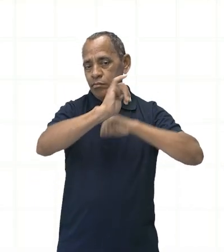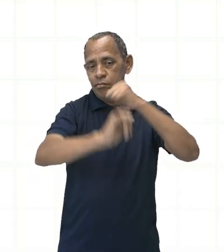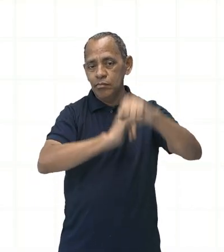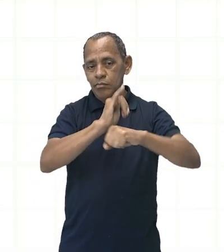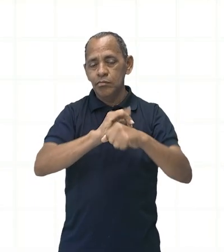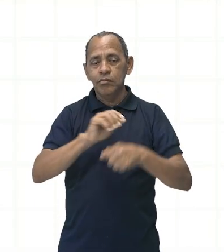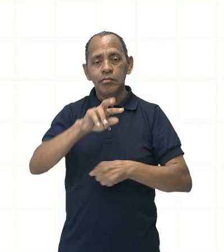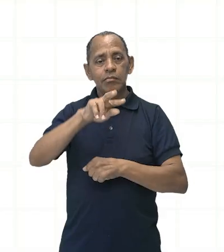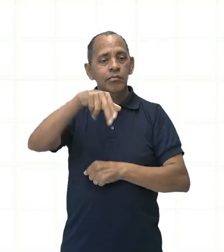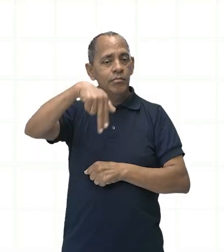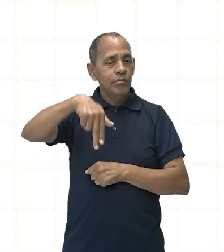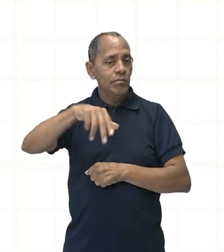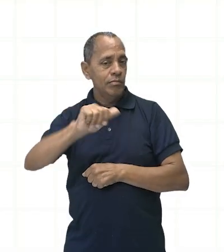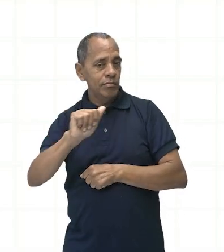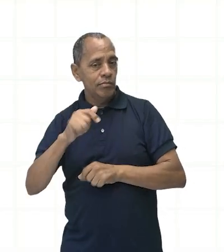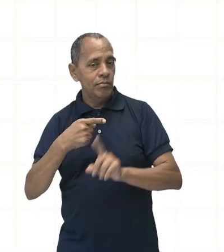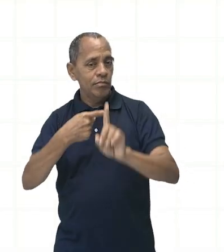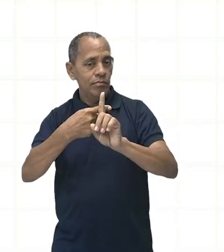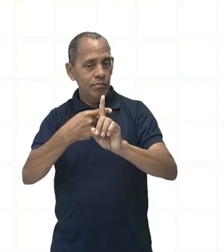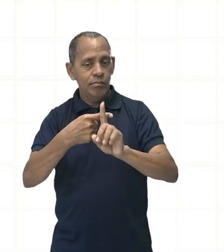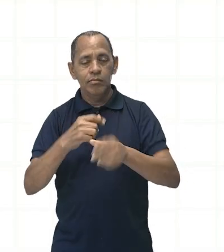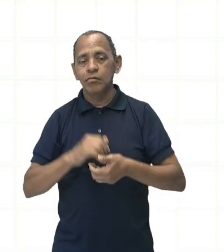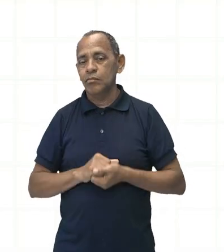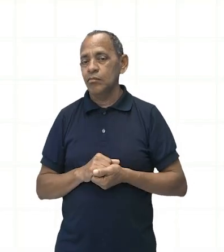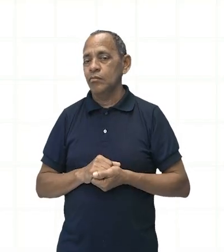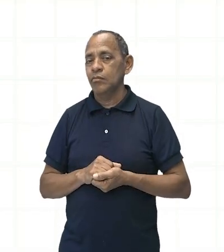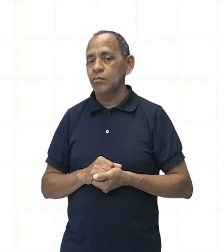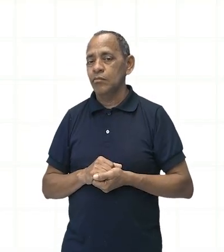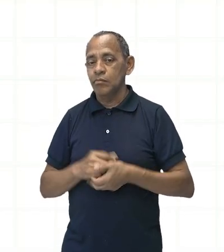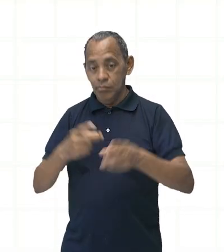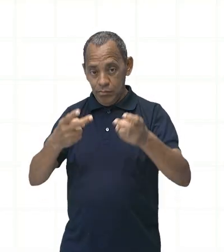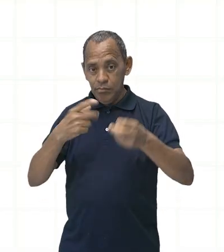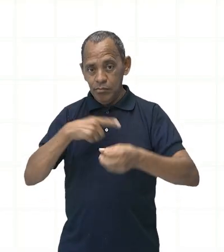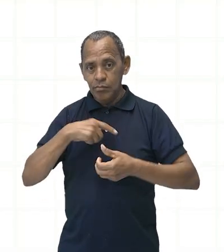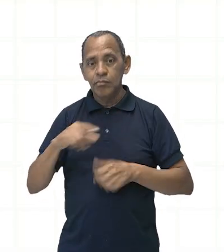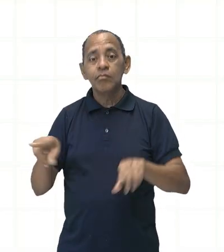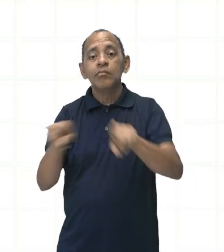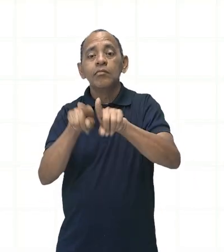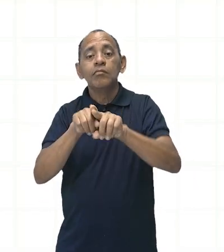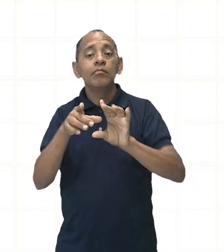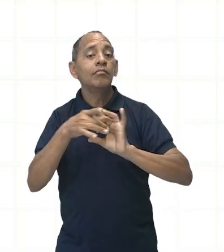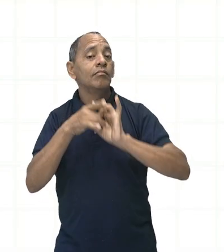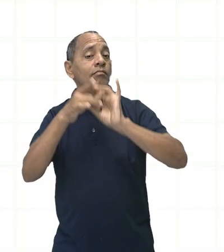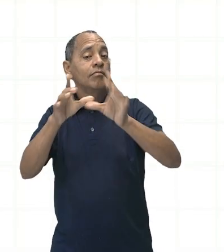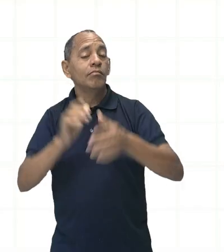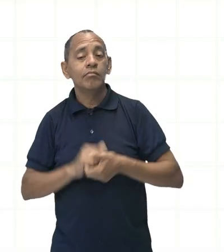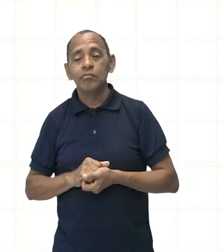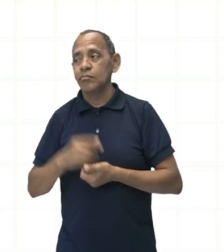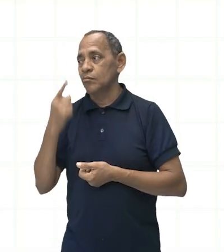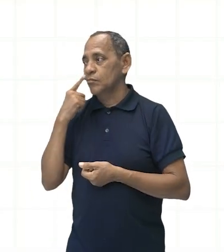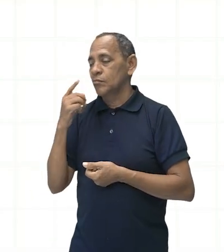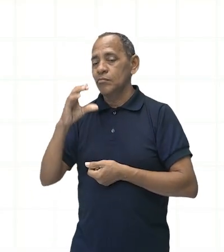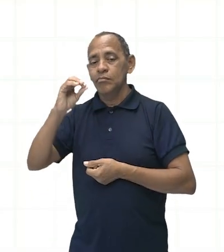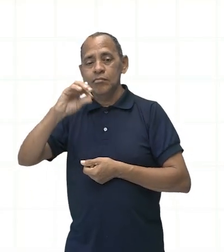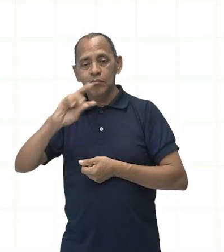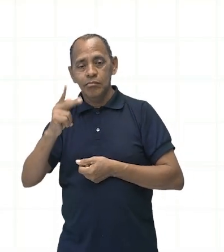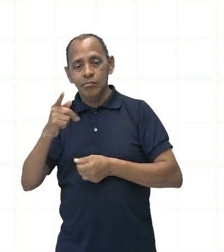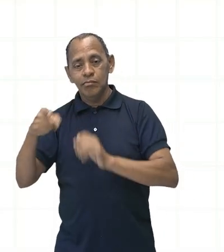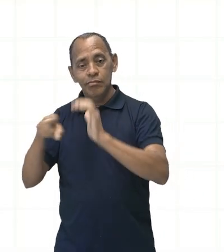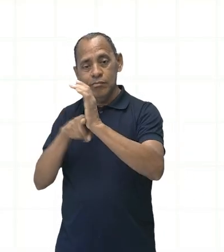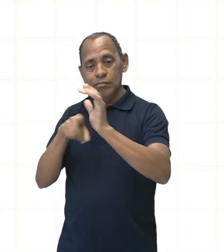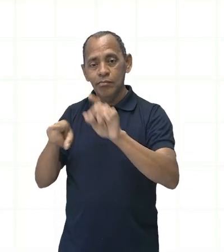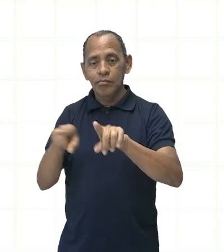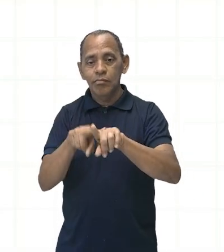íons Na+, como podem perceber, mas temos a liberação do radical OH-, que